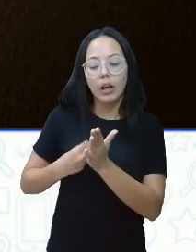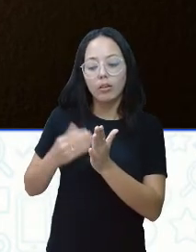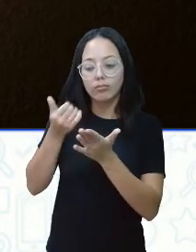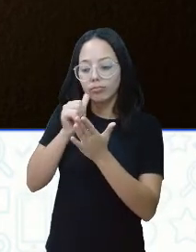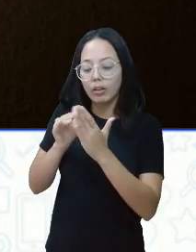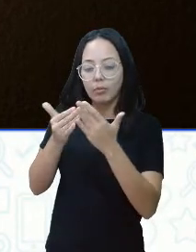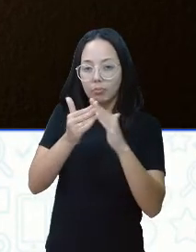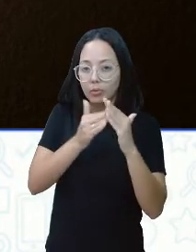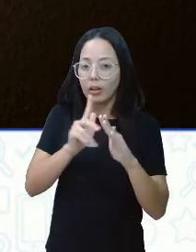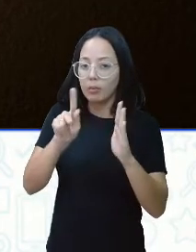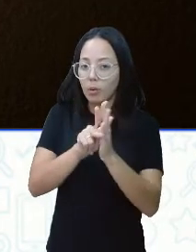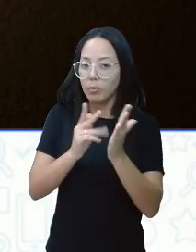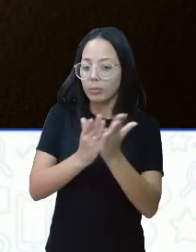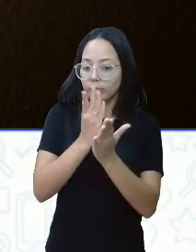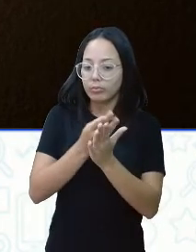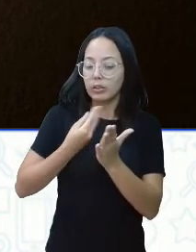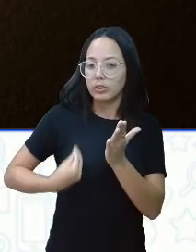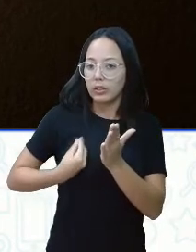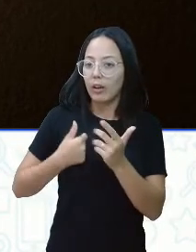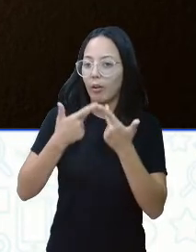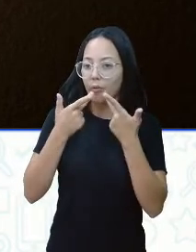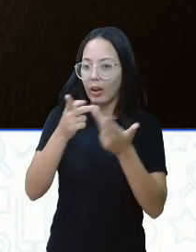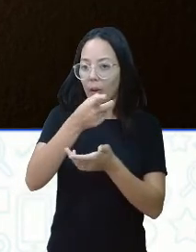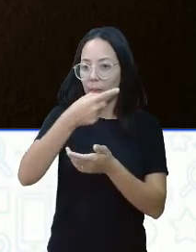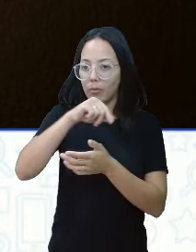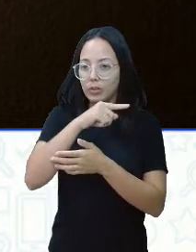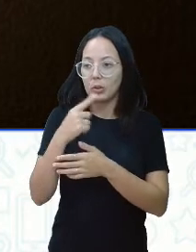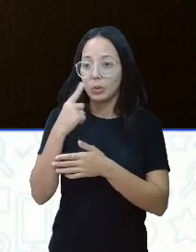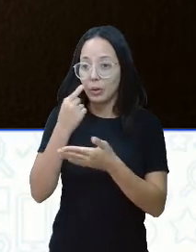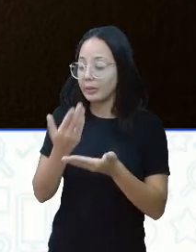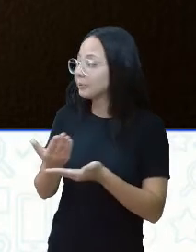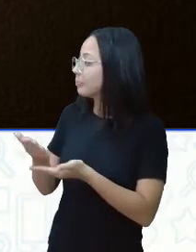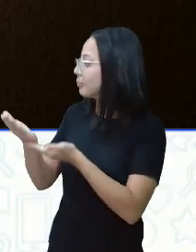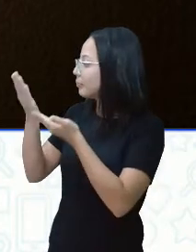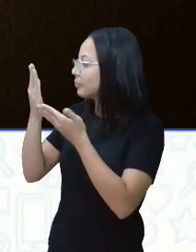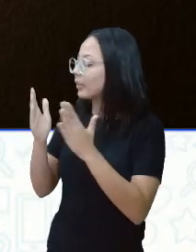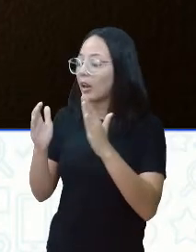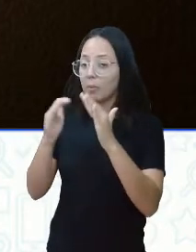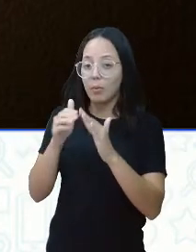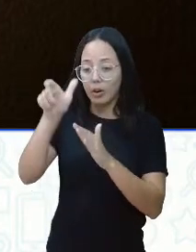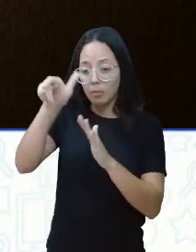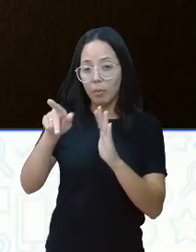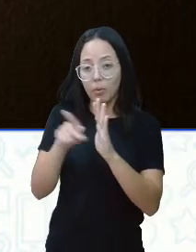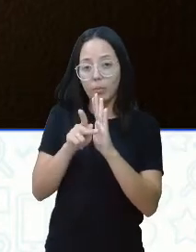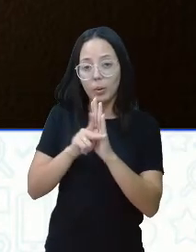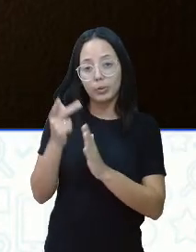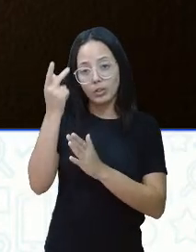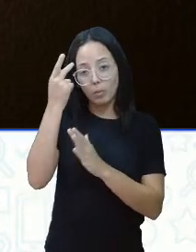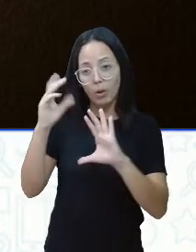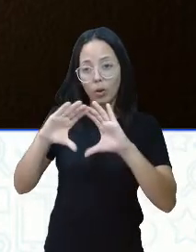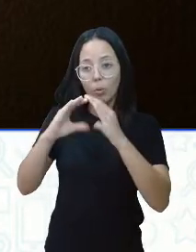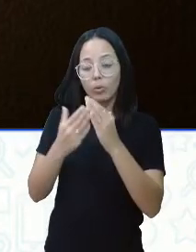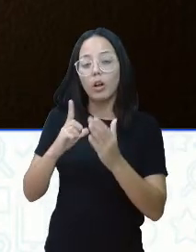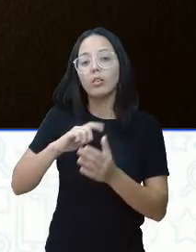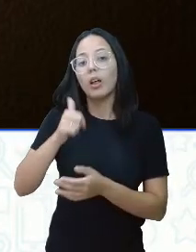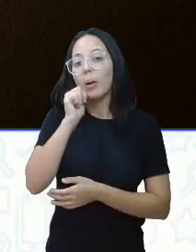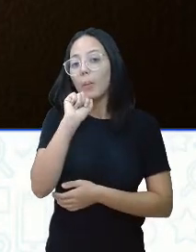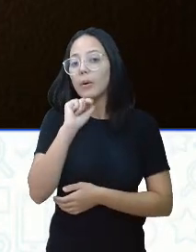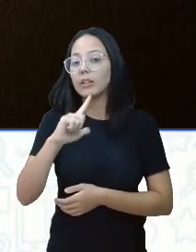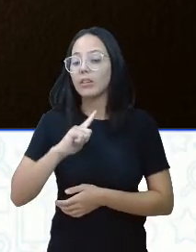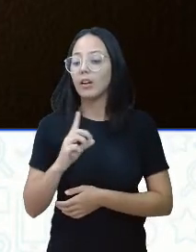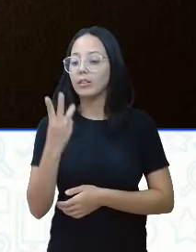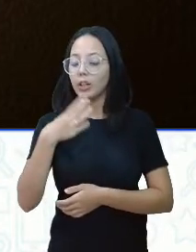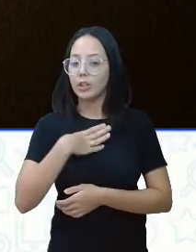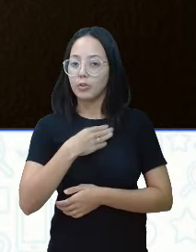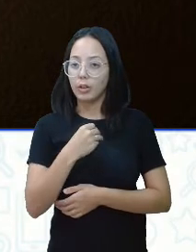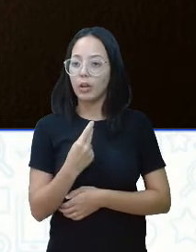da Carolina Maria de Jesus, como eu estava falando para vocês, ó, moradora da comunidade do Canindé, em São Paulo, mãe de 3 filhos. Carolina